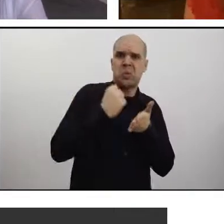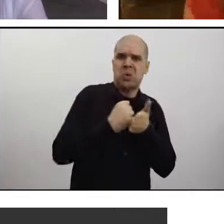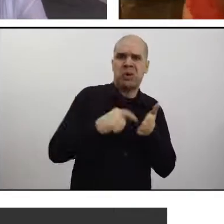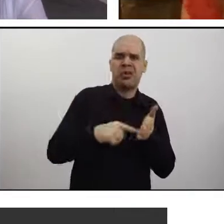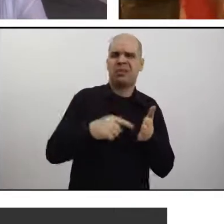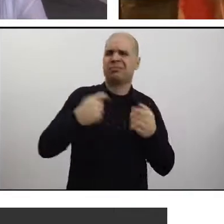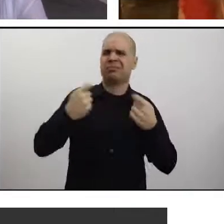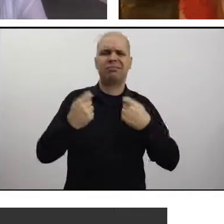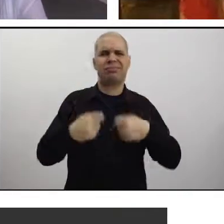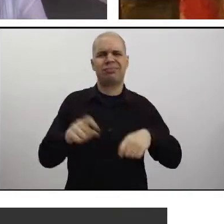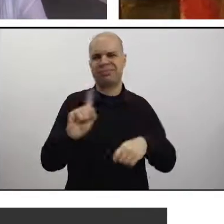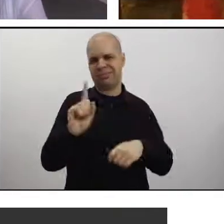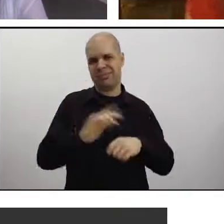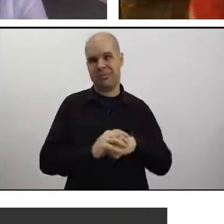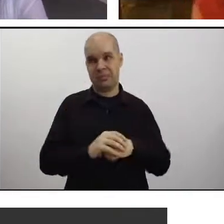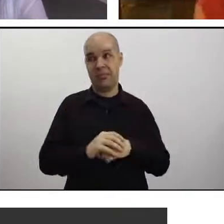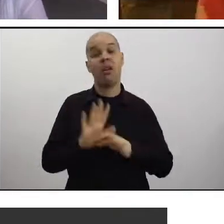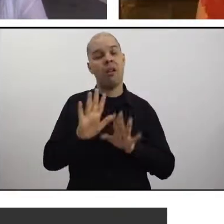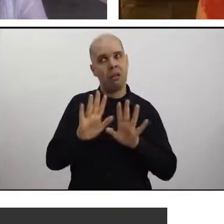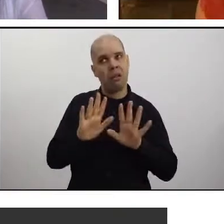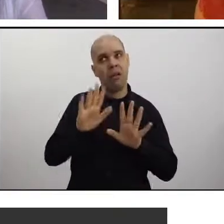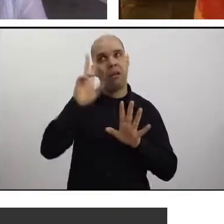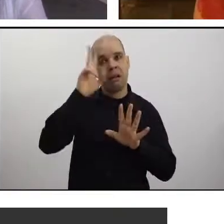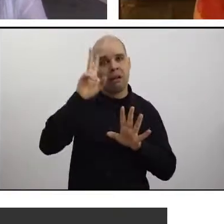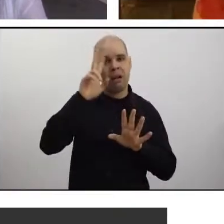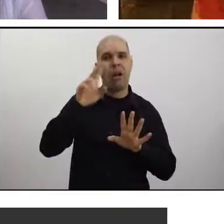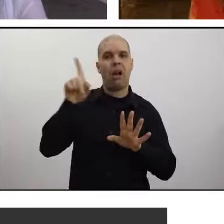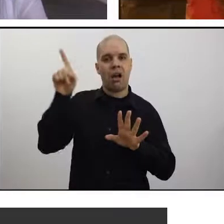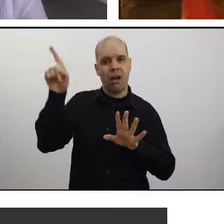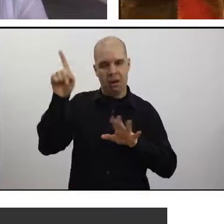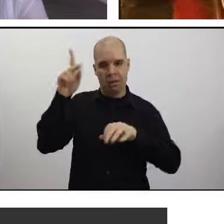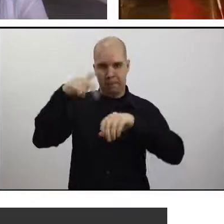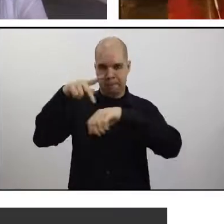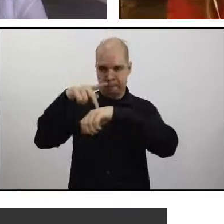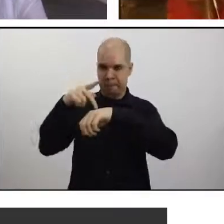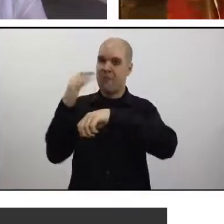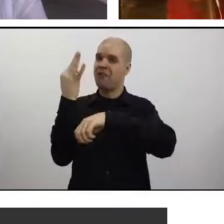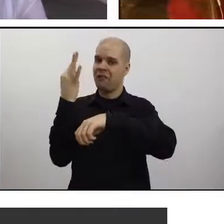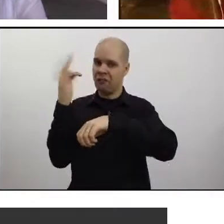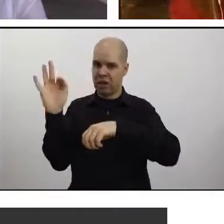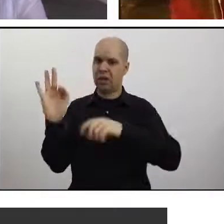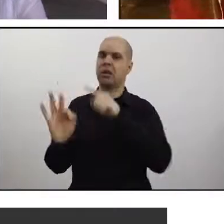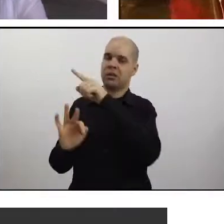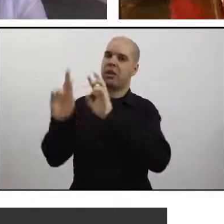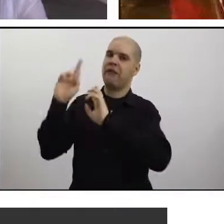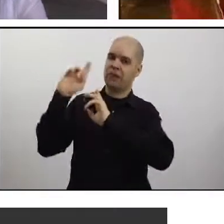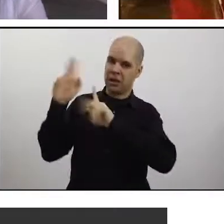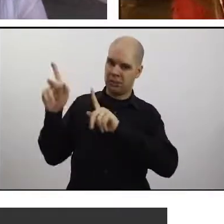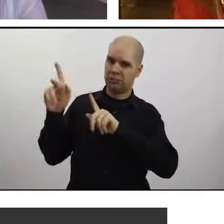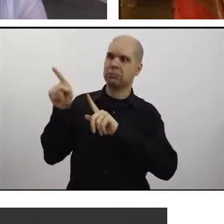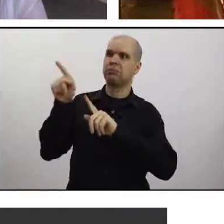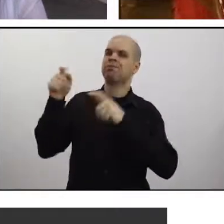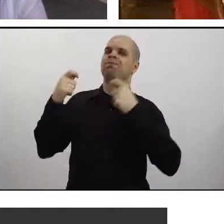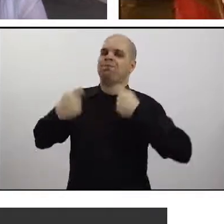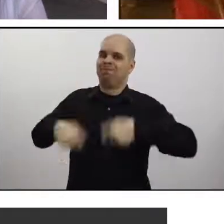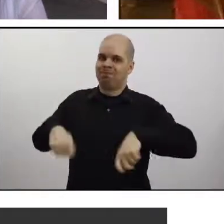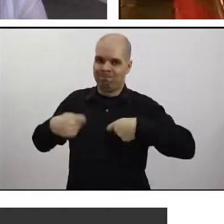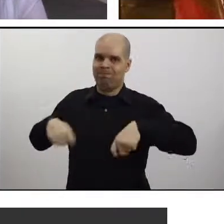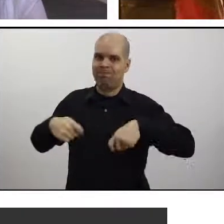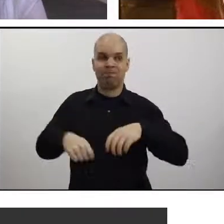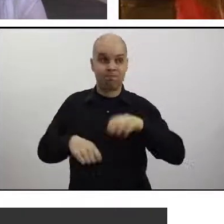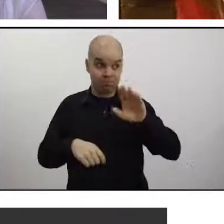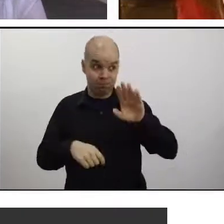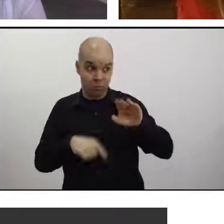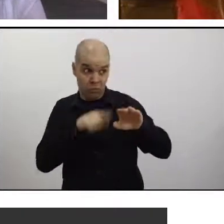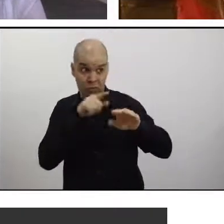Eu me lembro que na França isso já era um pouco uma questão, lá eu pedia no Parabólico, nas cabines, todo